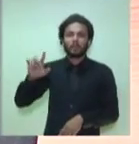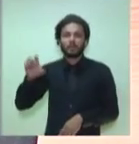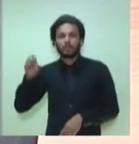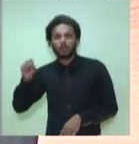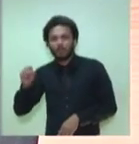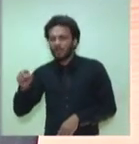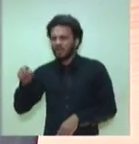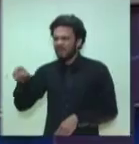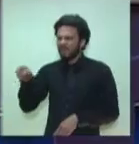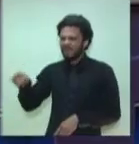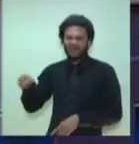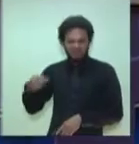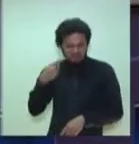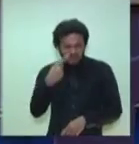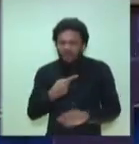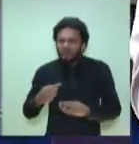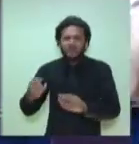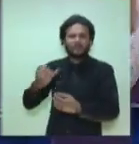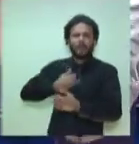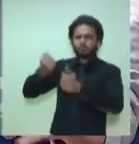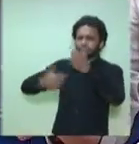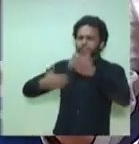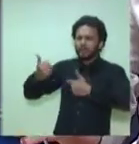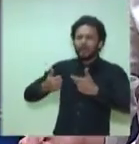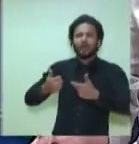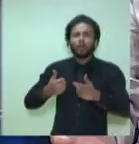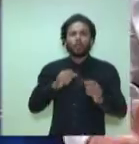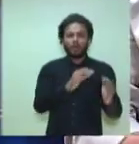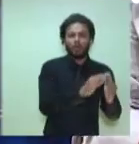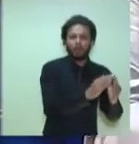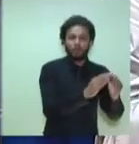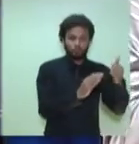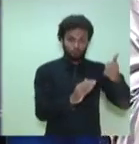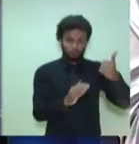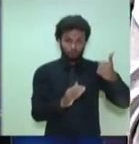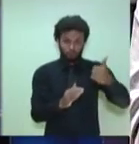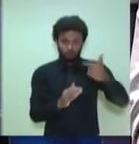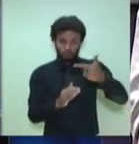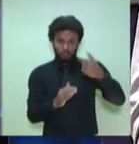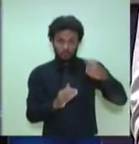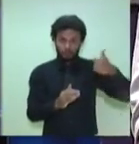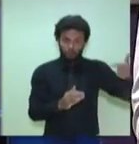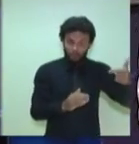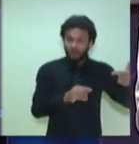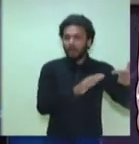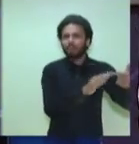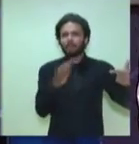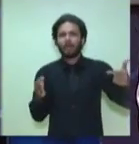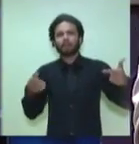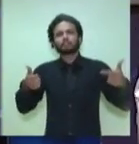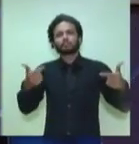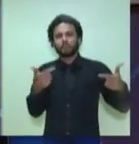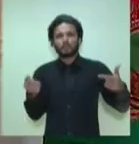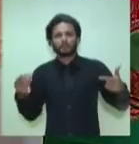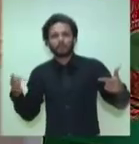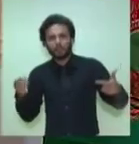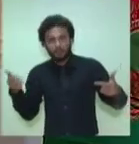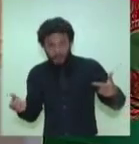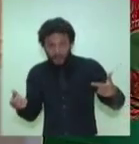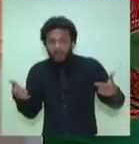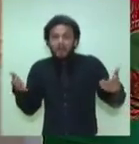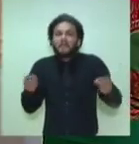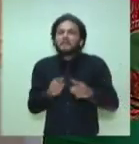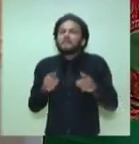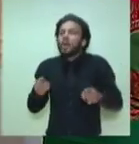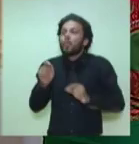pega dados desse tempo, de 2012, como se fosse para cá. E eu tenho certeza absoluta de uma coisa: a Previdência está